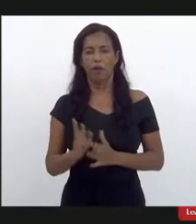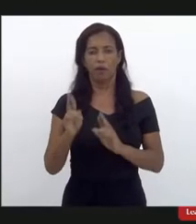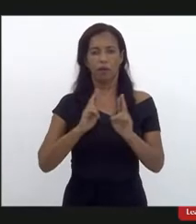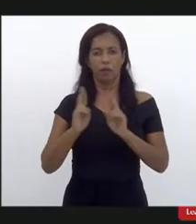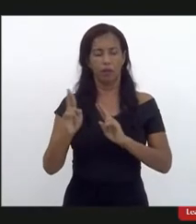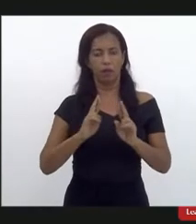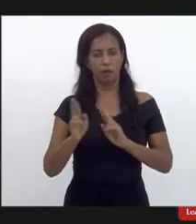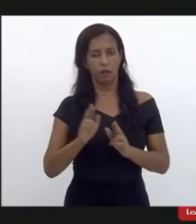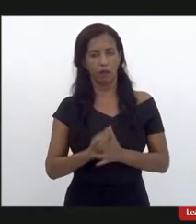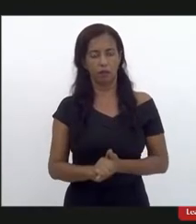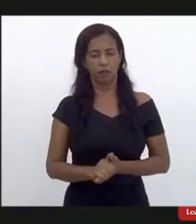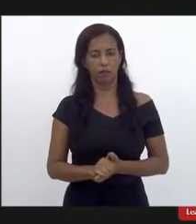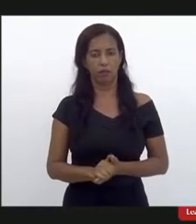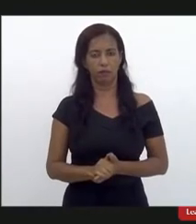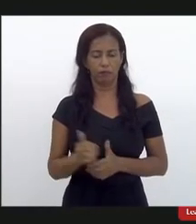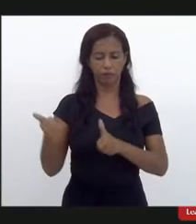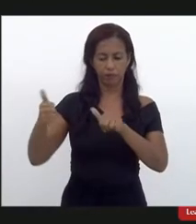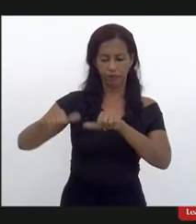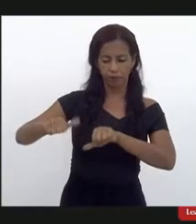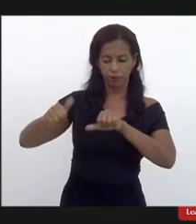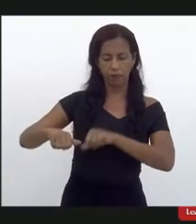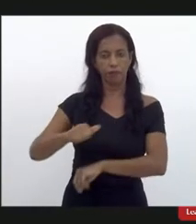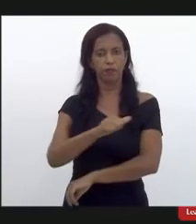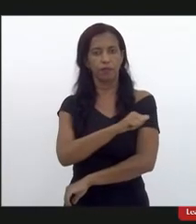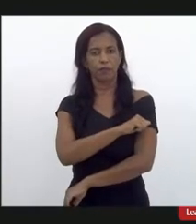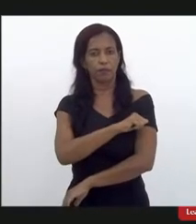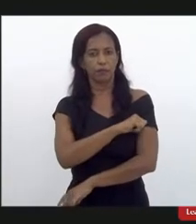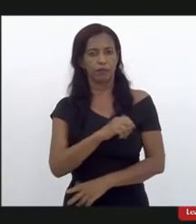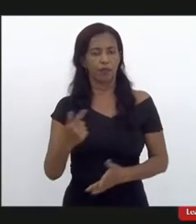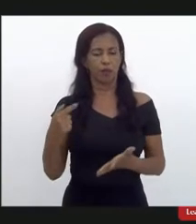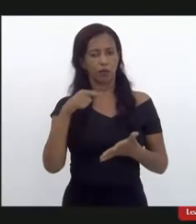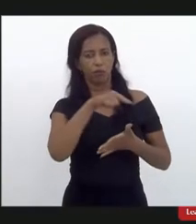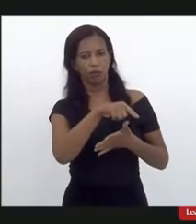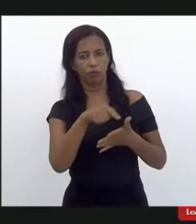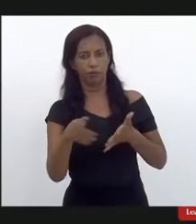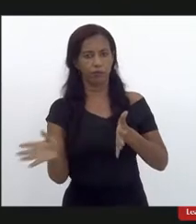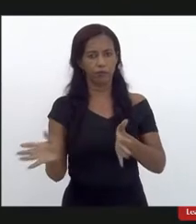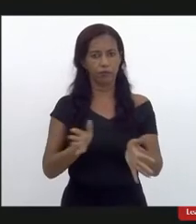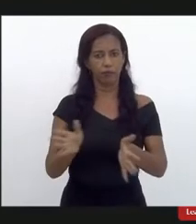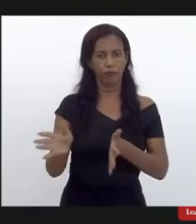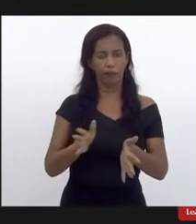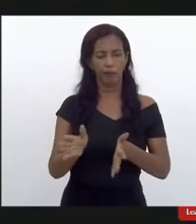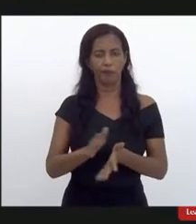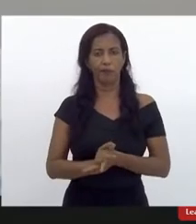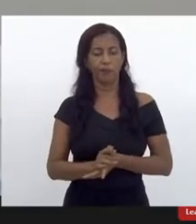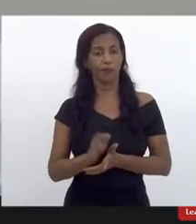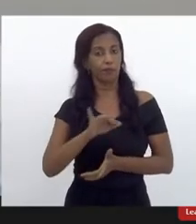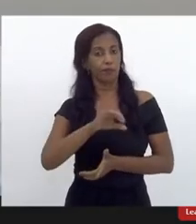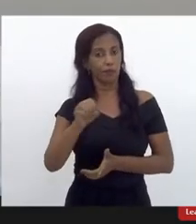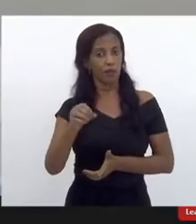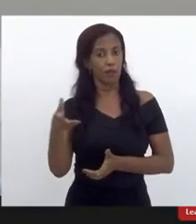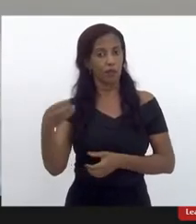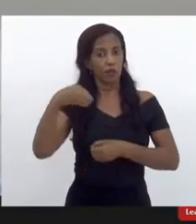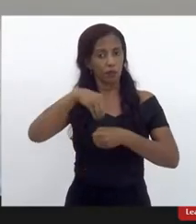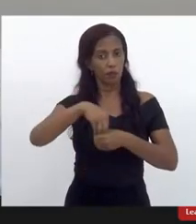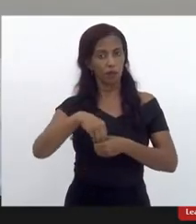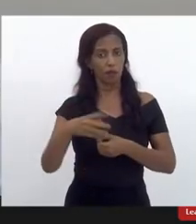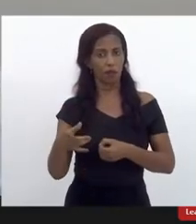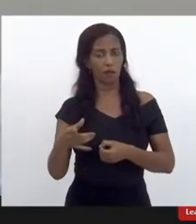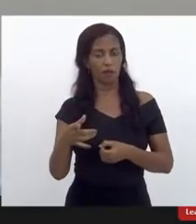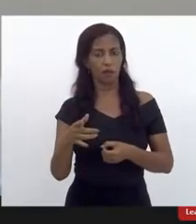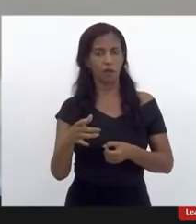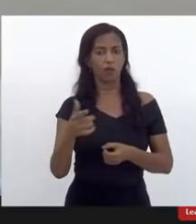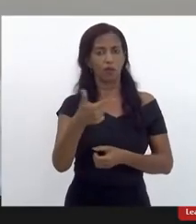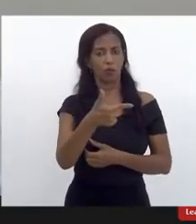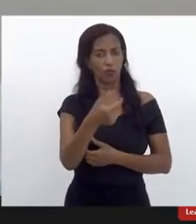relação à diagnose dos alunos, aos indicadores de acesso, enfim, isso integra, imagino, os indicadores